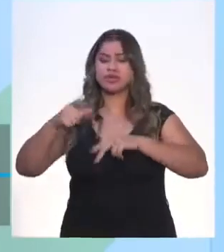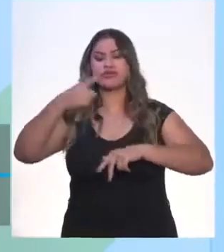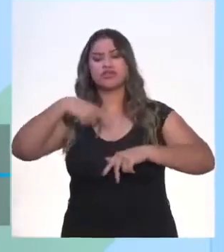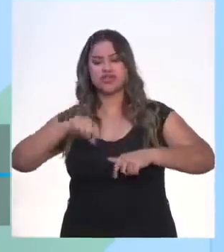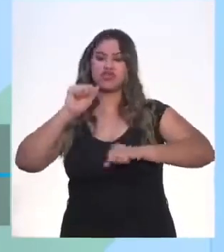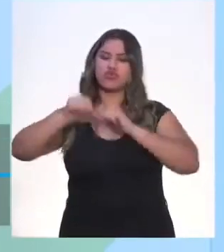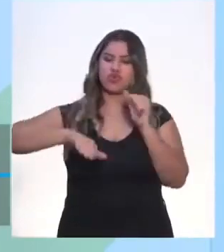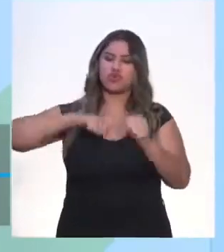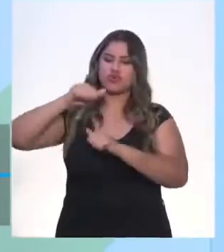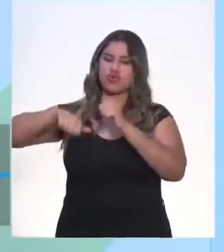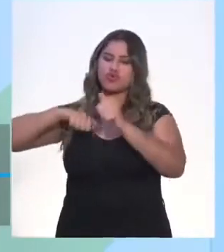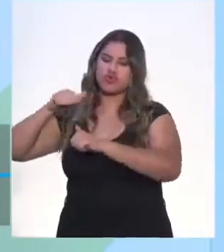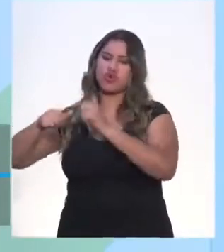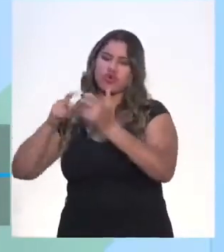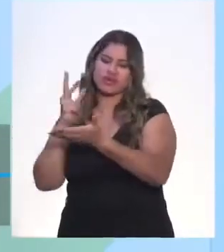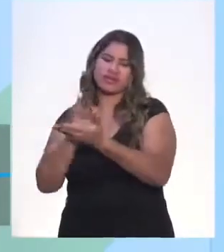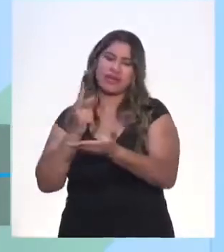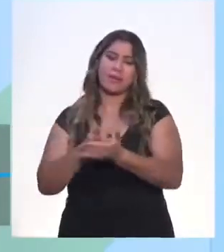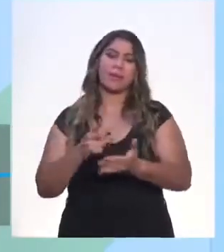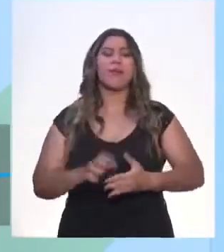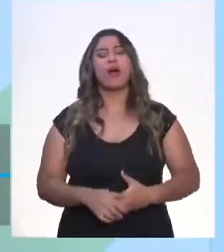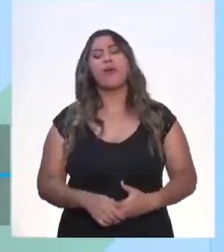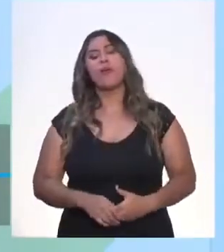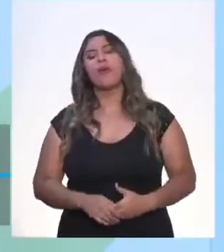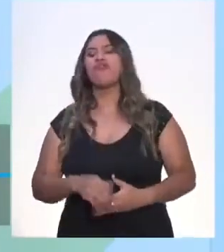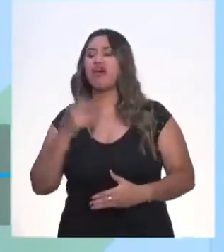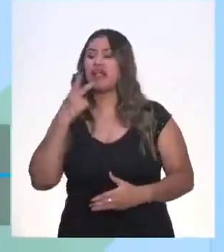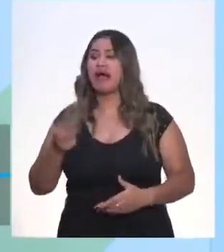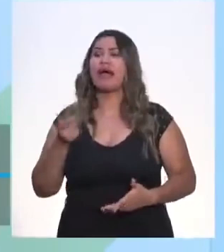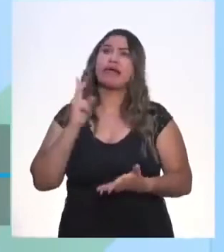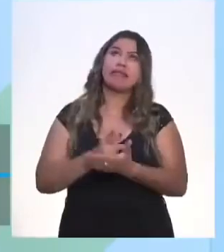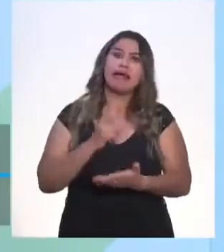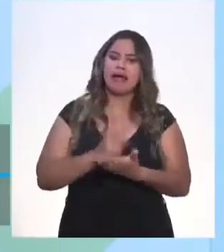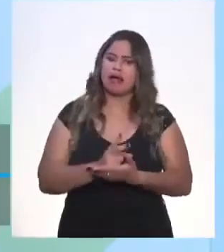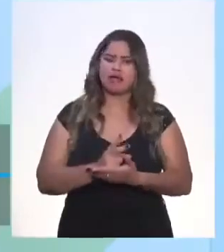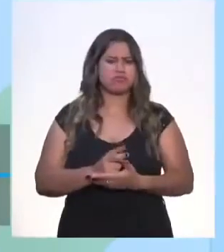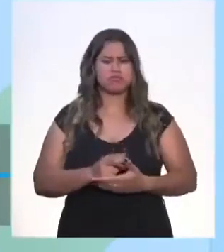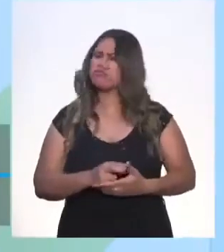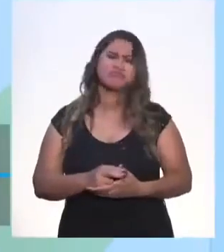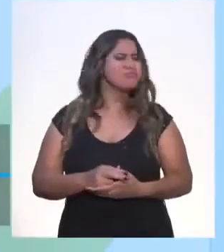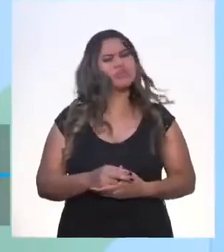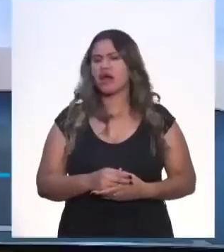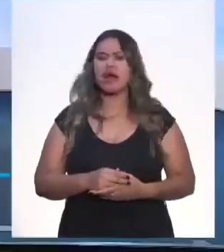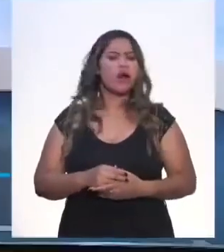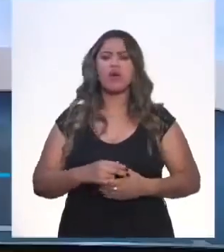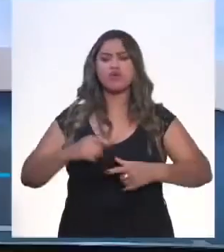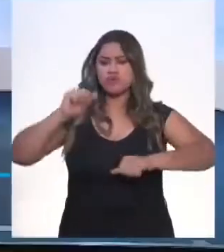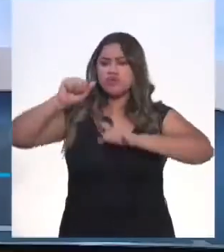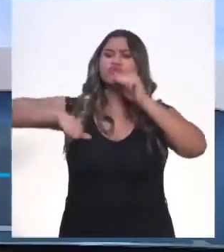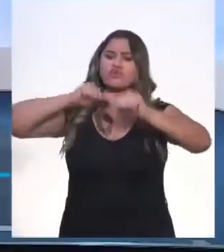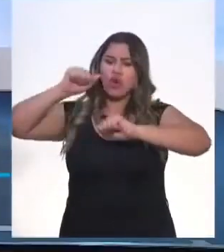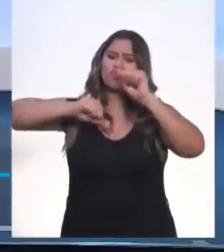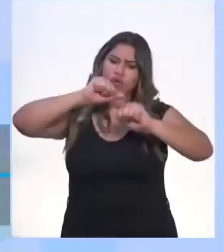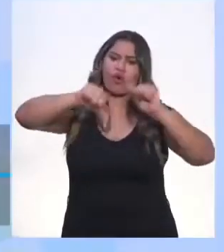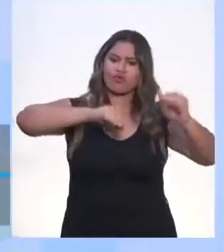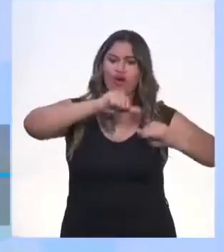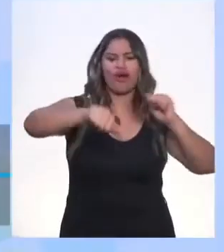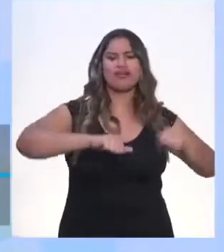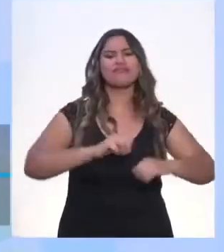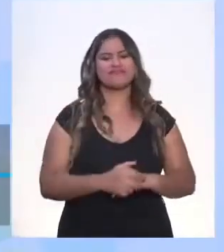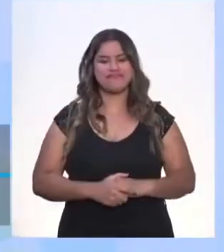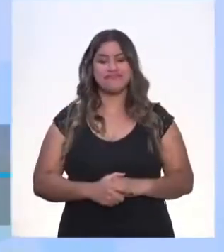constante mudança. E é por isso que a gente sempre tem que falar, as coisas são assim e vão ser sempre assim? Não, as coisas sempre mudam e sempre vão mudar. E isso